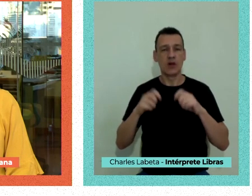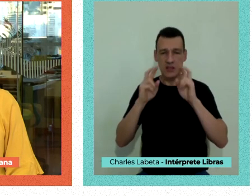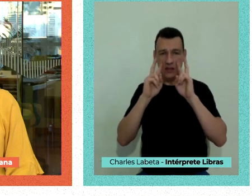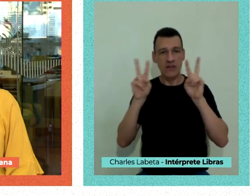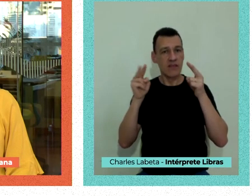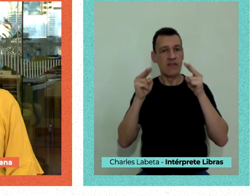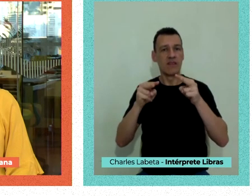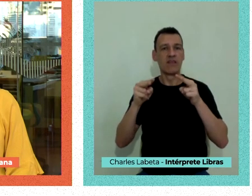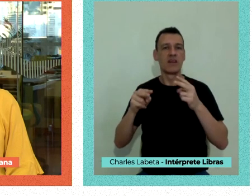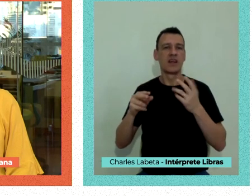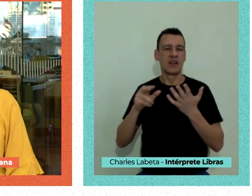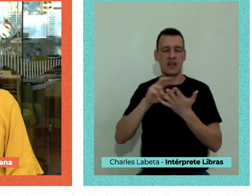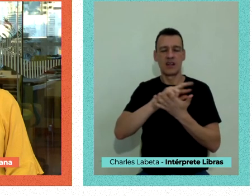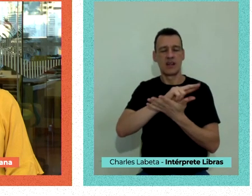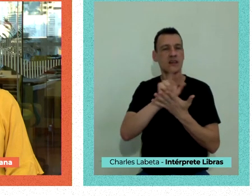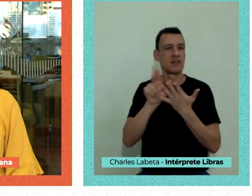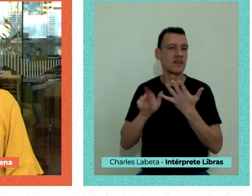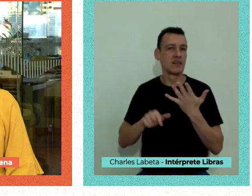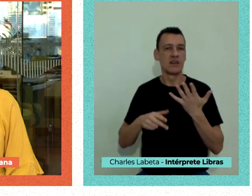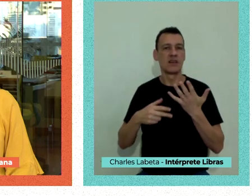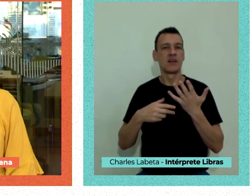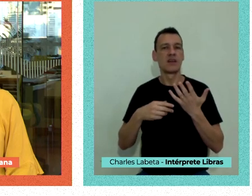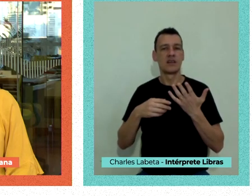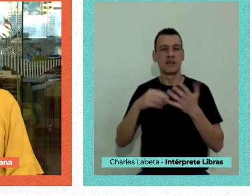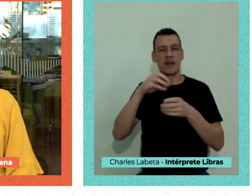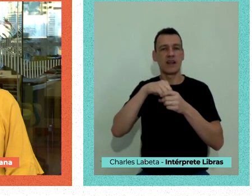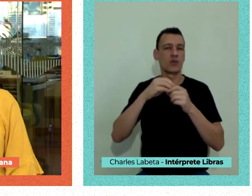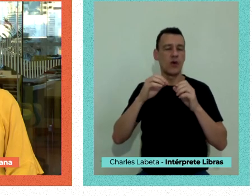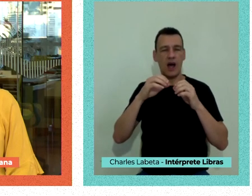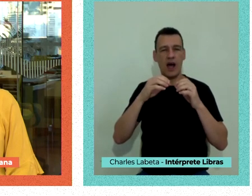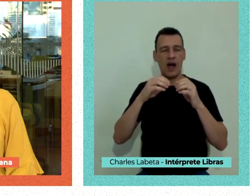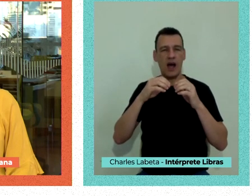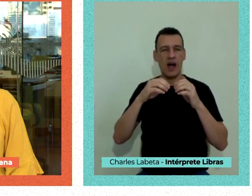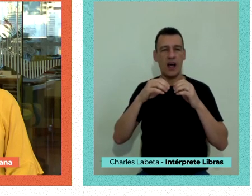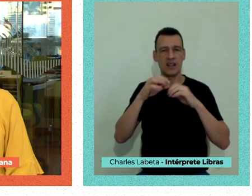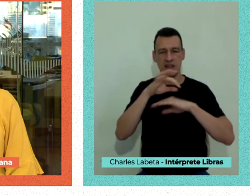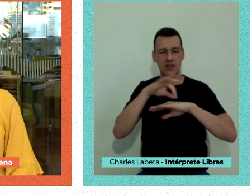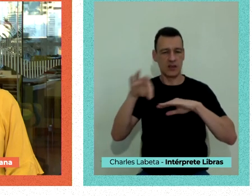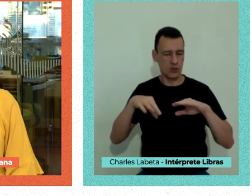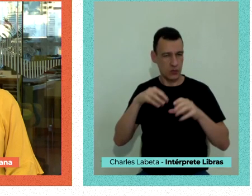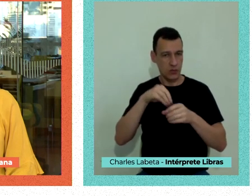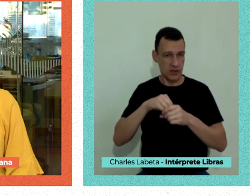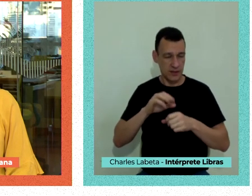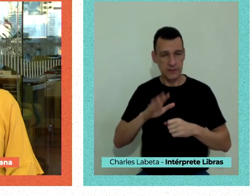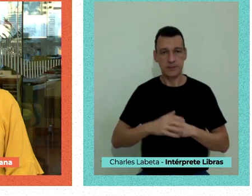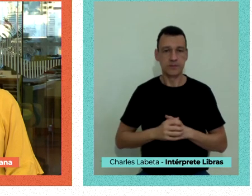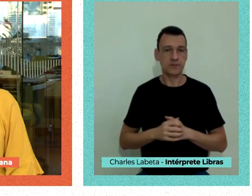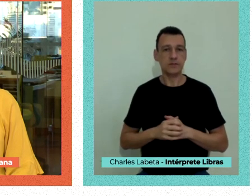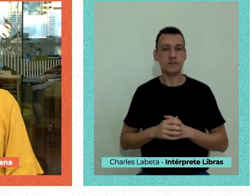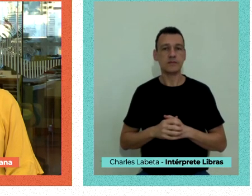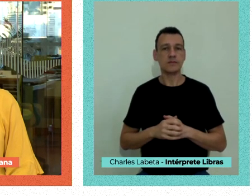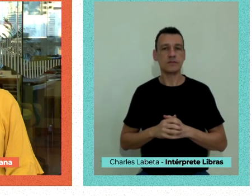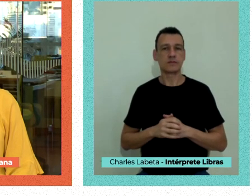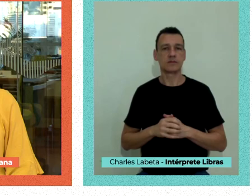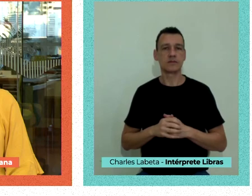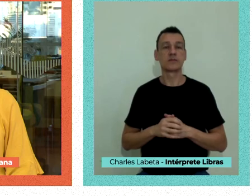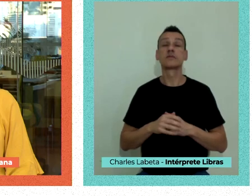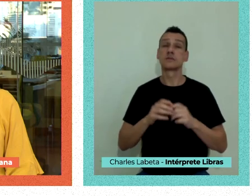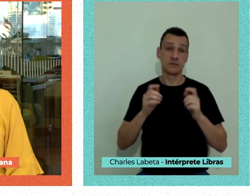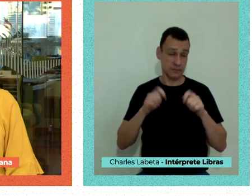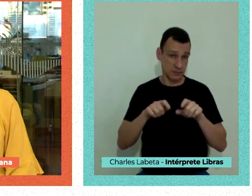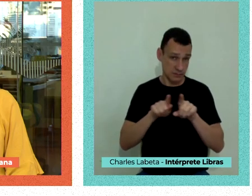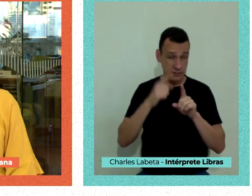dentro da arquitetura. Outra possibilidade é pensar também nos povos